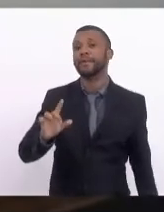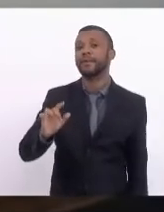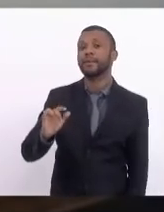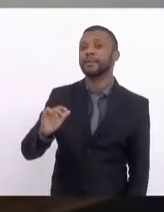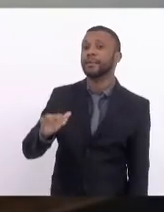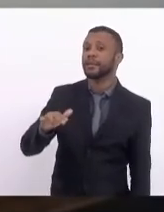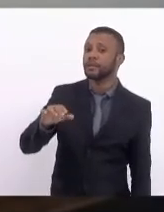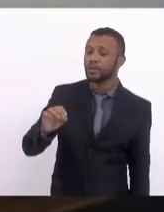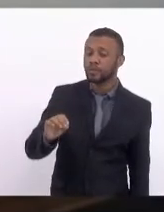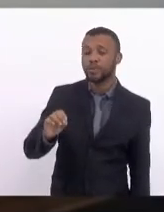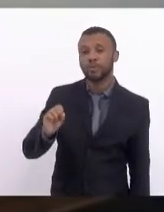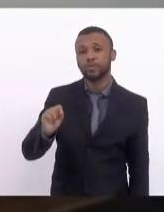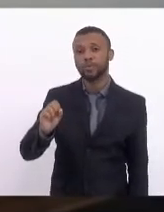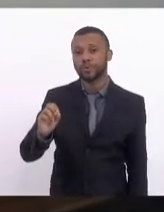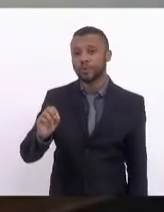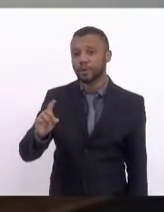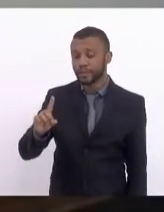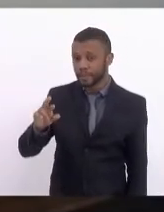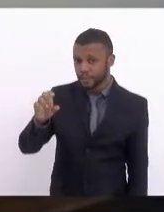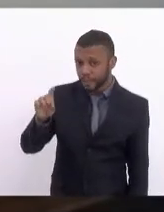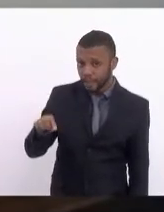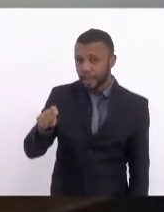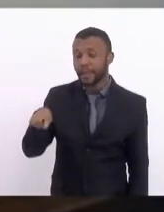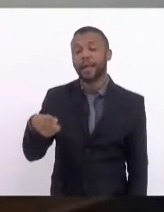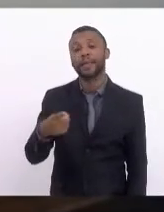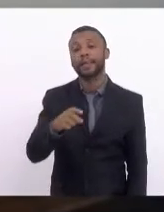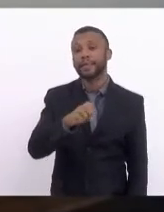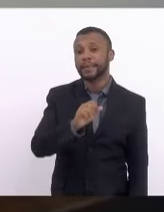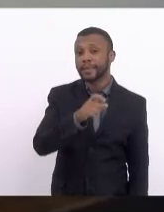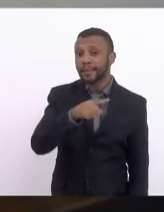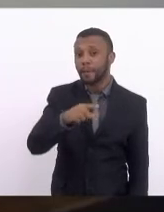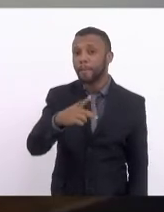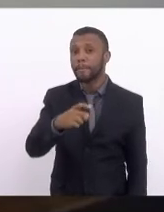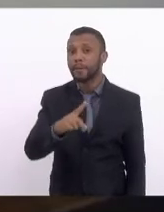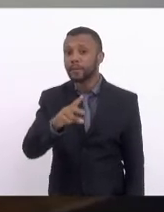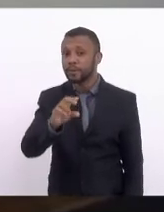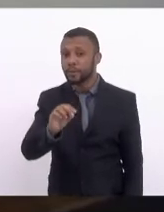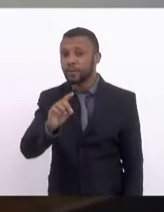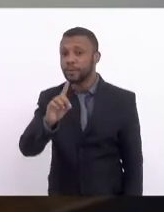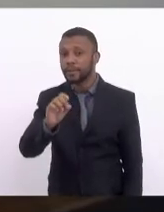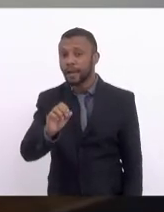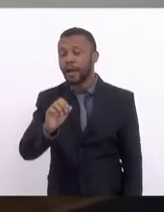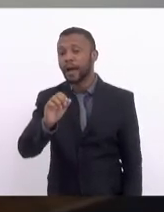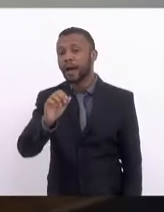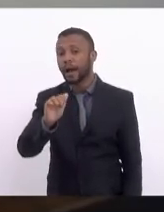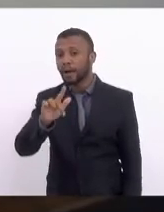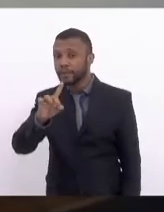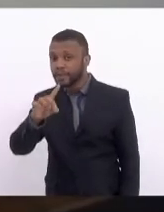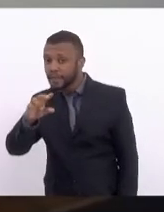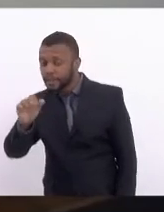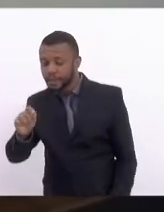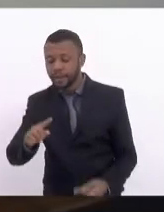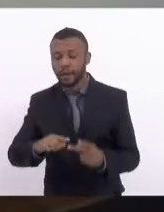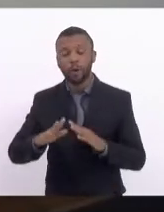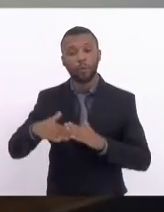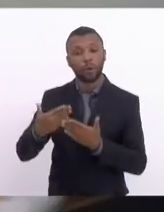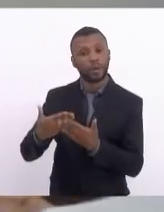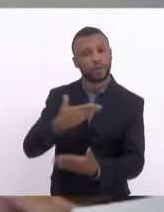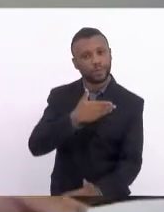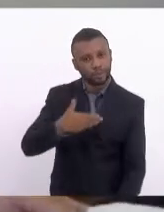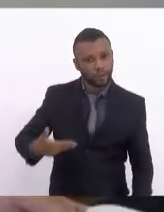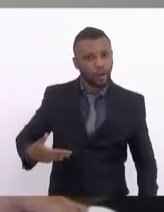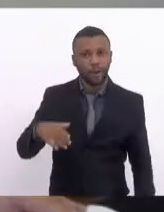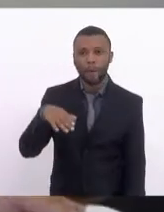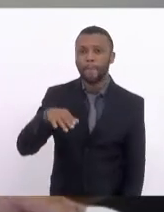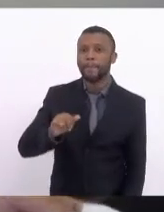Pedro da Aldeia, depoimentos que emanam do Colégio Estadual Miguel Couto, o maior da rede estadual na cidade